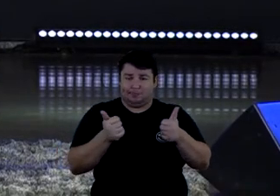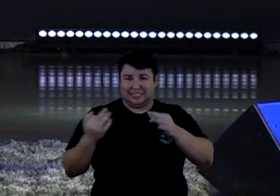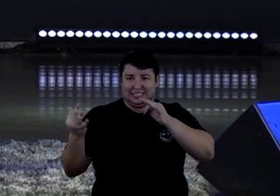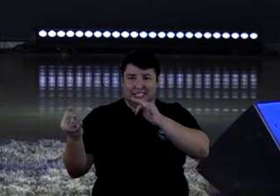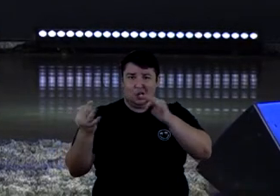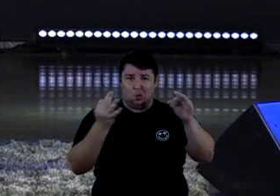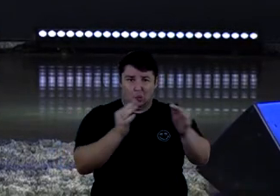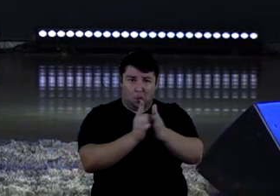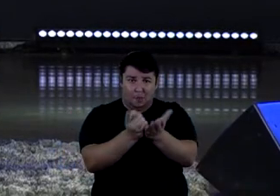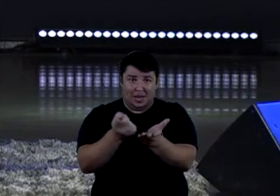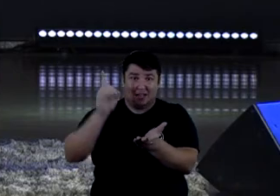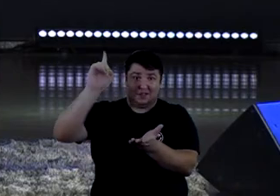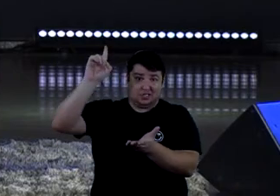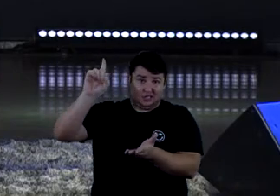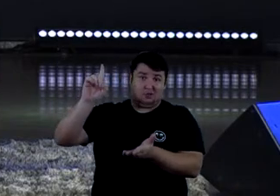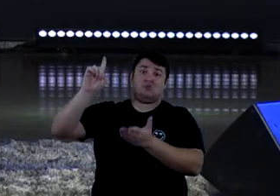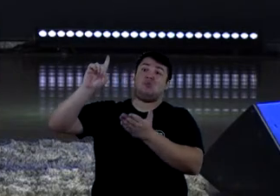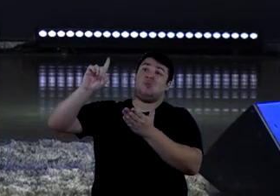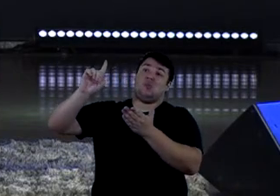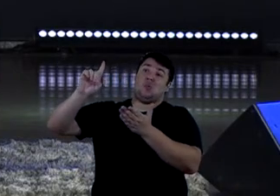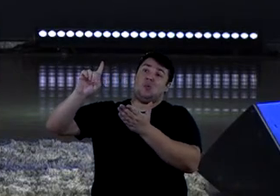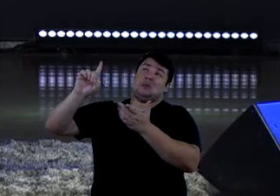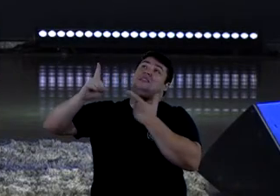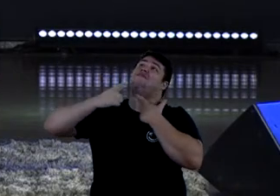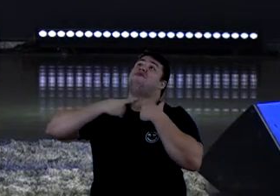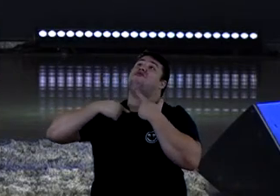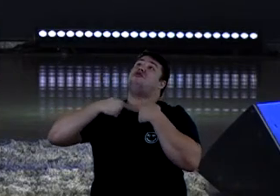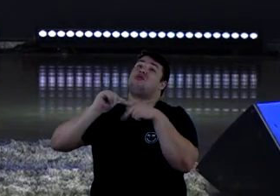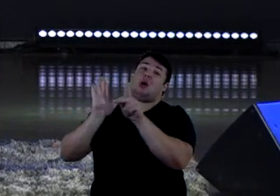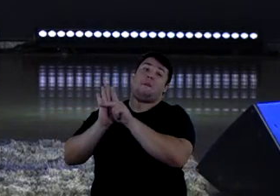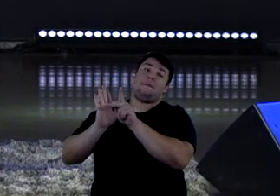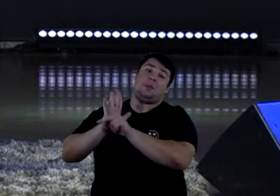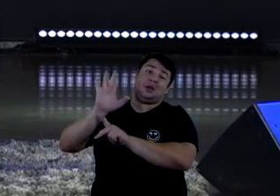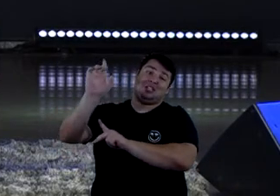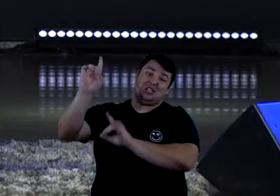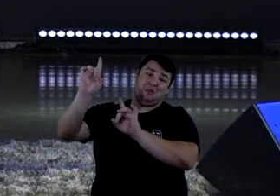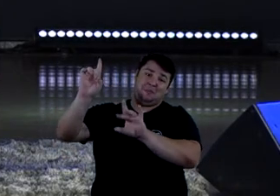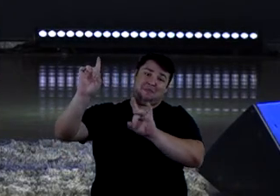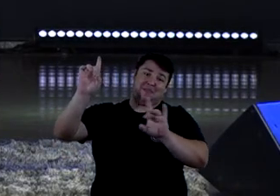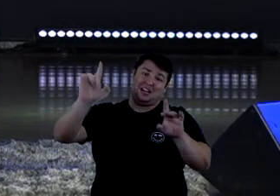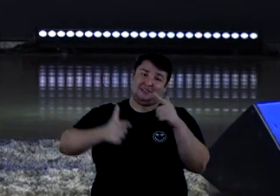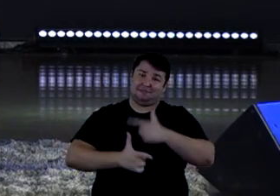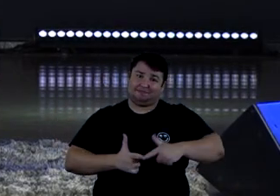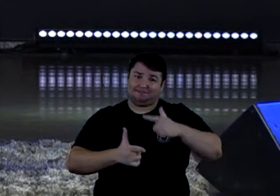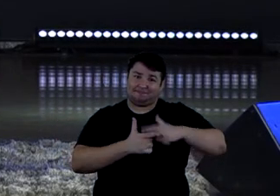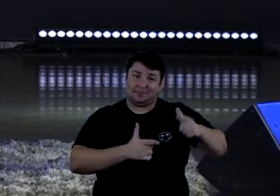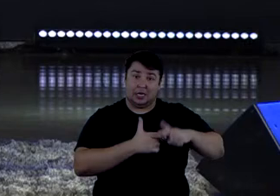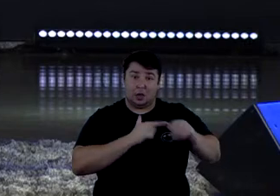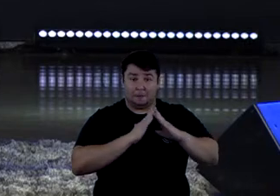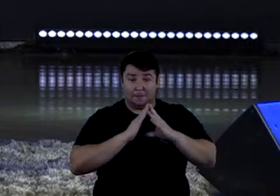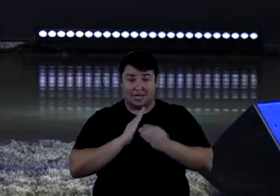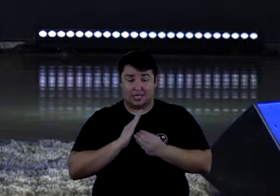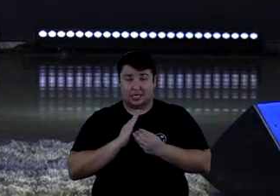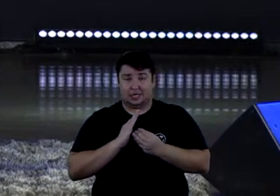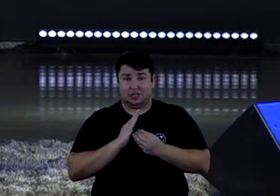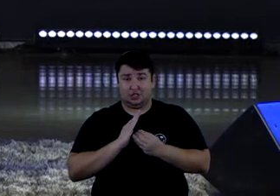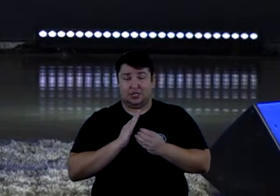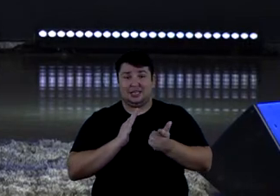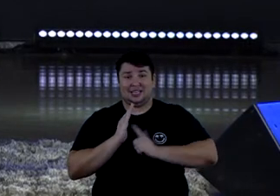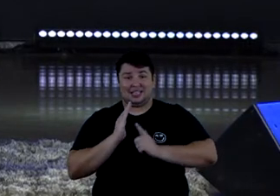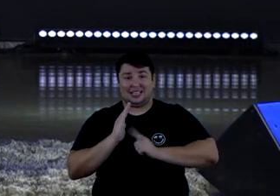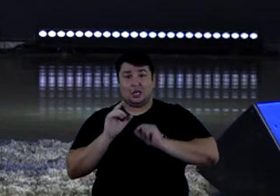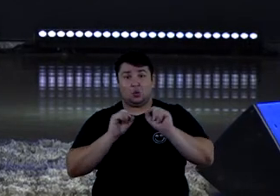com a palavra de Deus, com os desenhos de Deus para cada situação, é uma igreja que